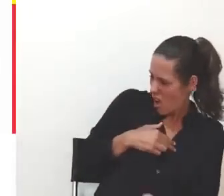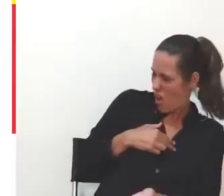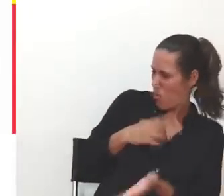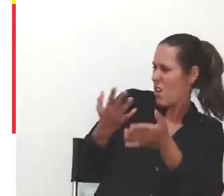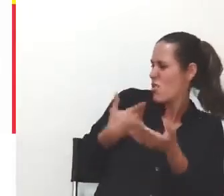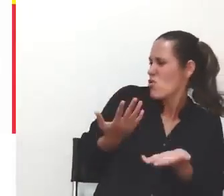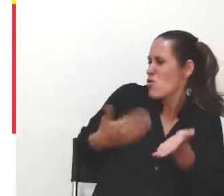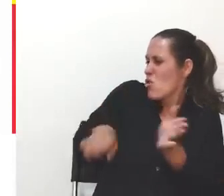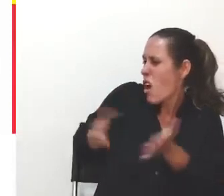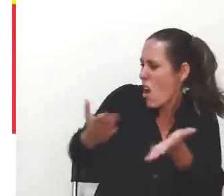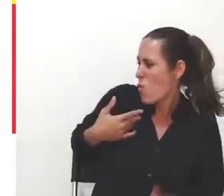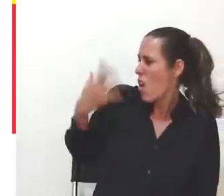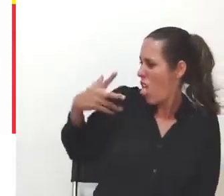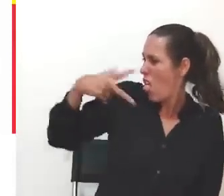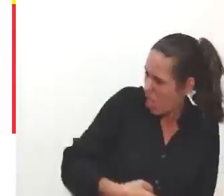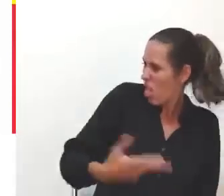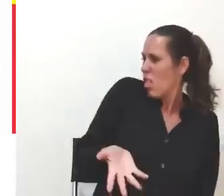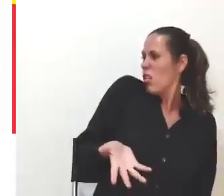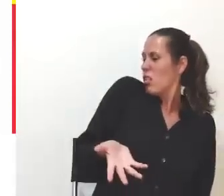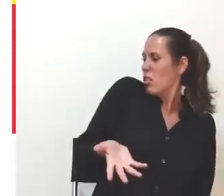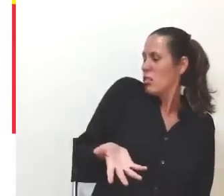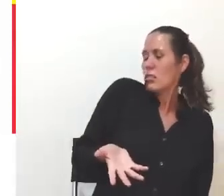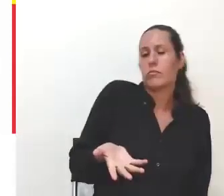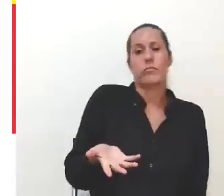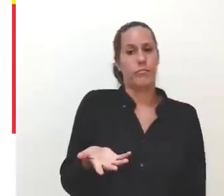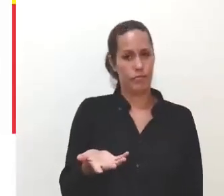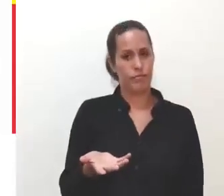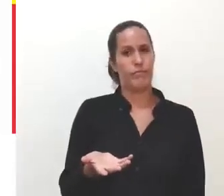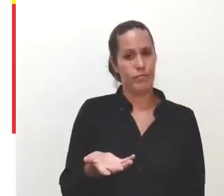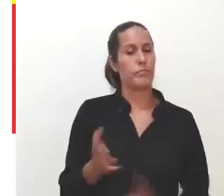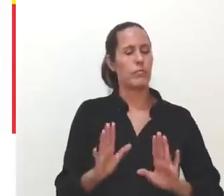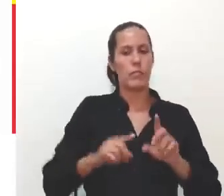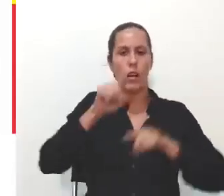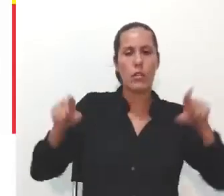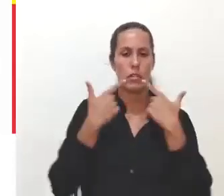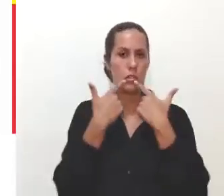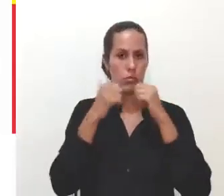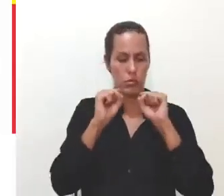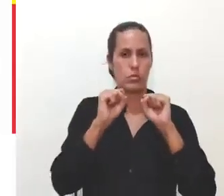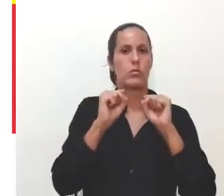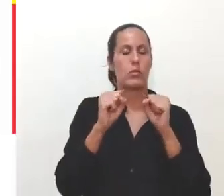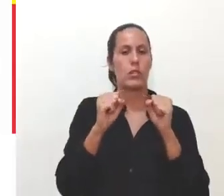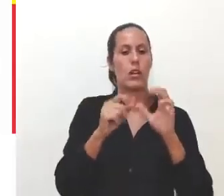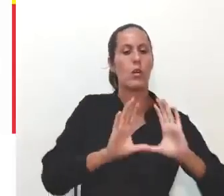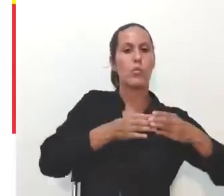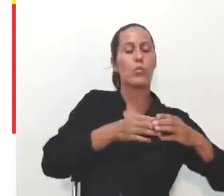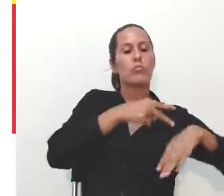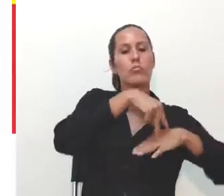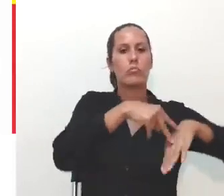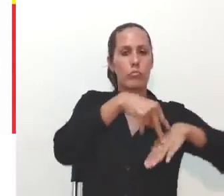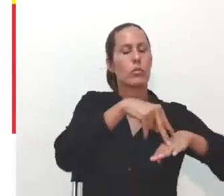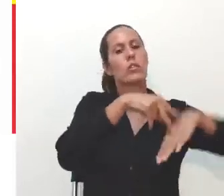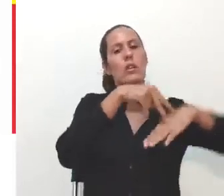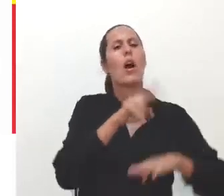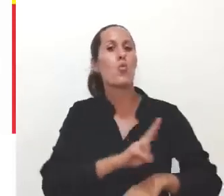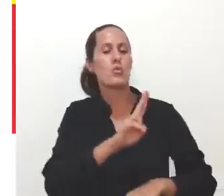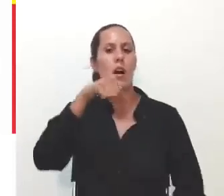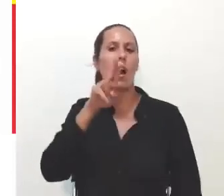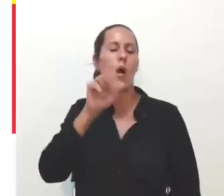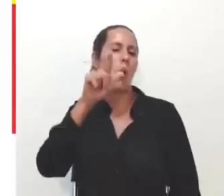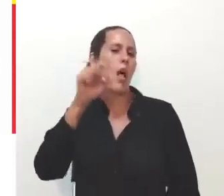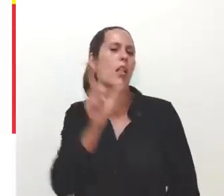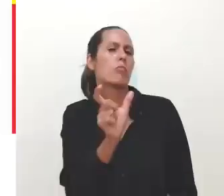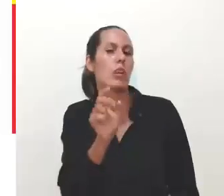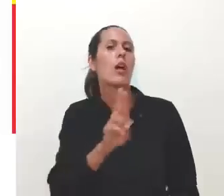o cara mal chegou e já vai cortando o assunto." A variação linguística empregada pelos surfistas ao usar